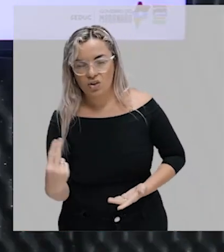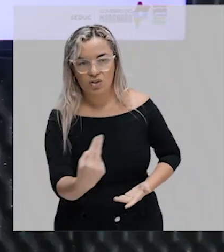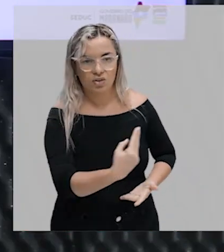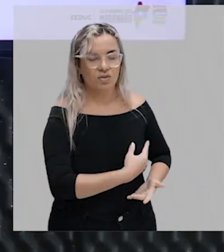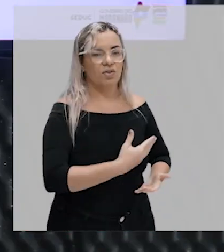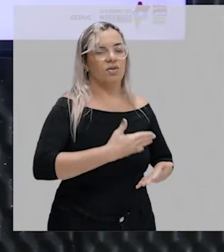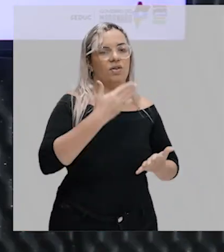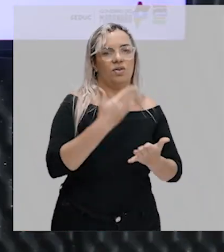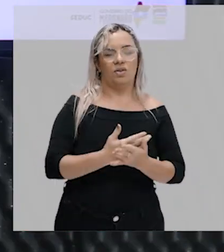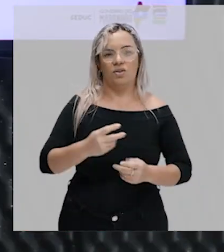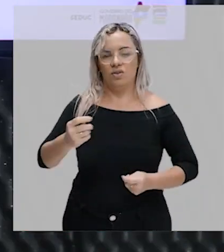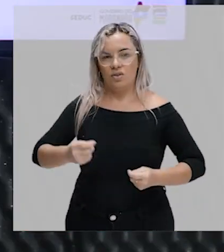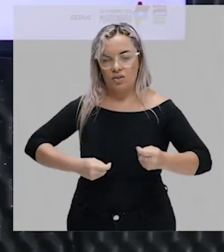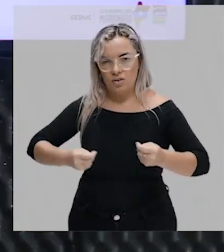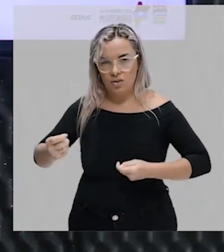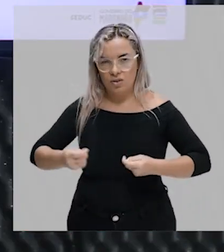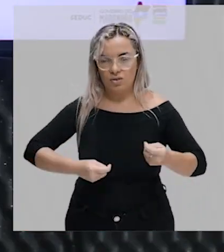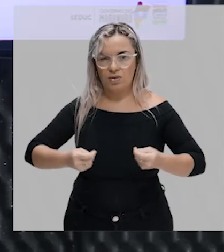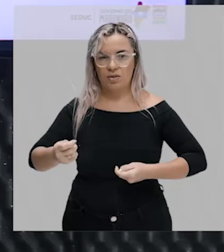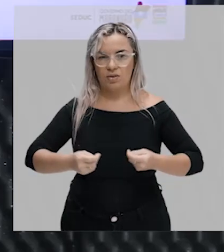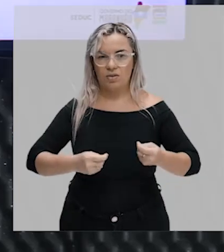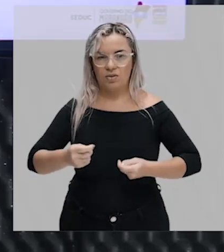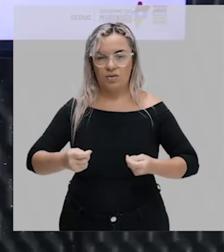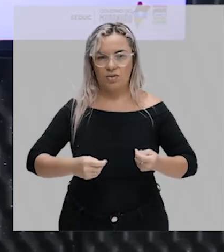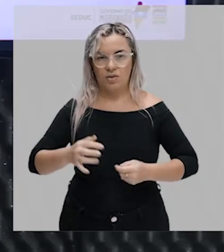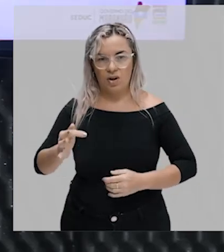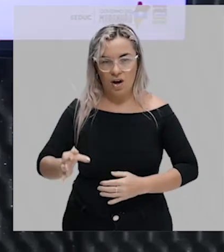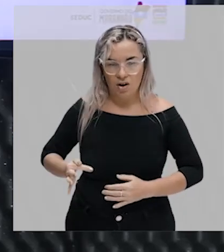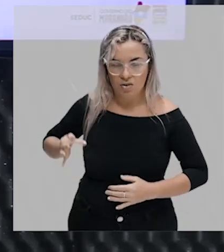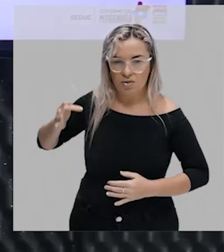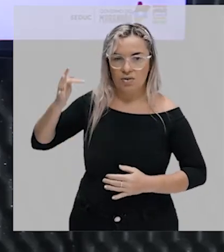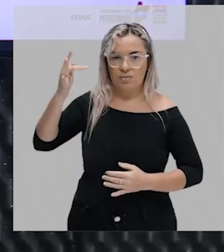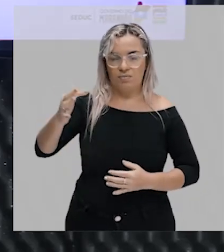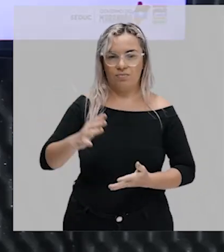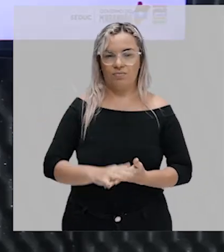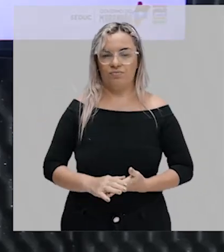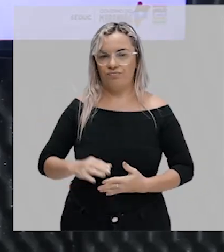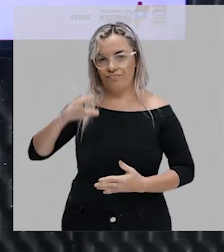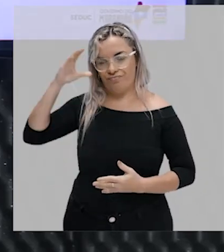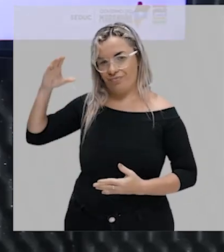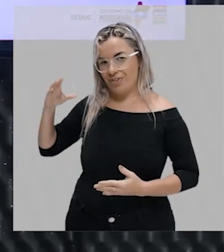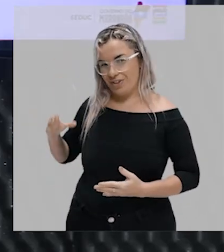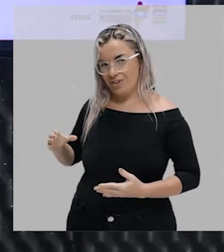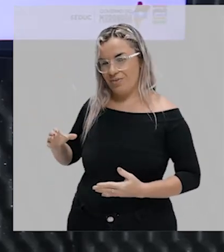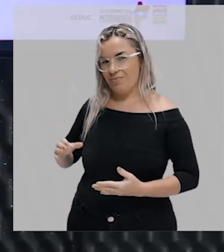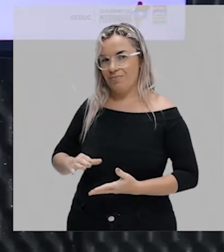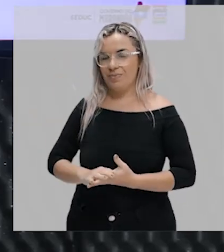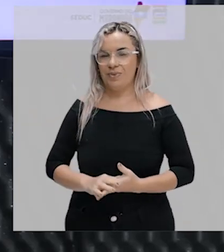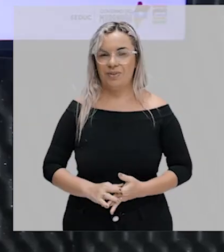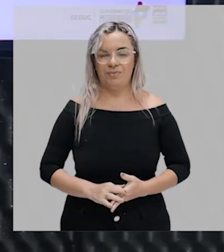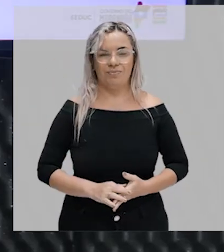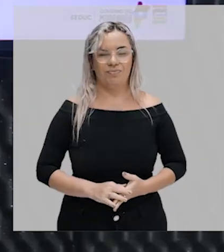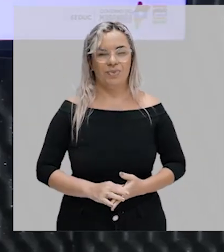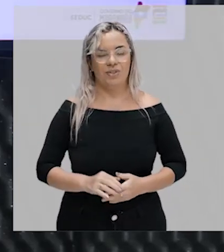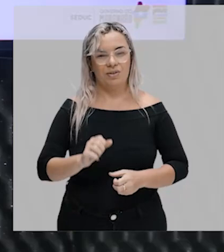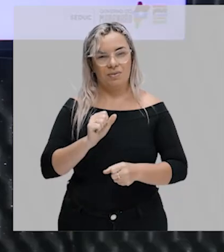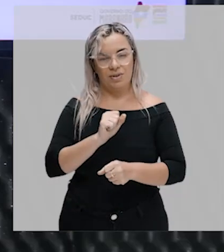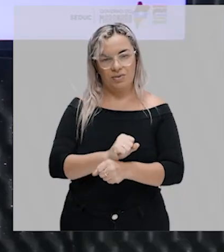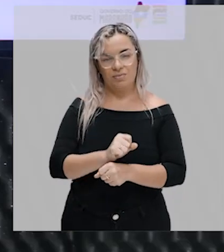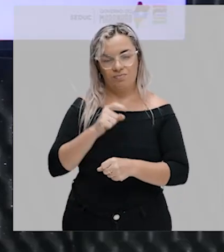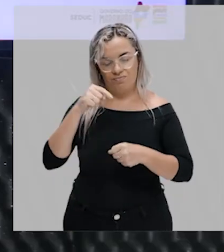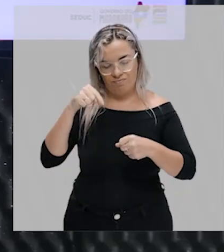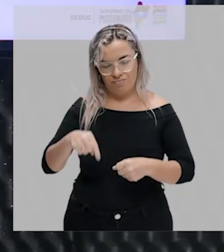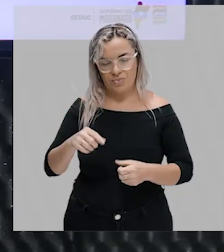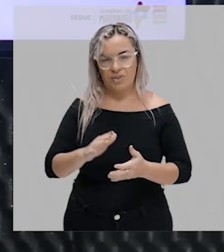claro, considerando isso em aulas futuras. E eu vou ficando por aqui, tá certo? Espero que vocês